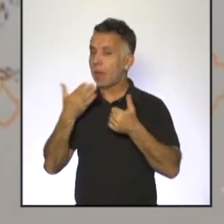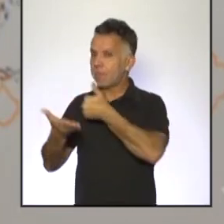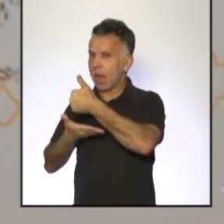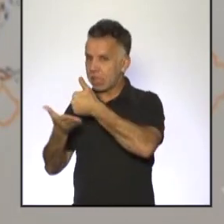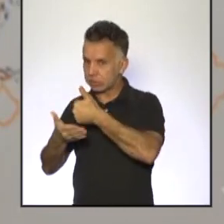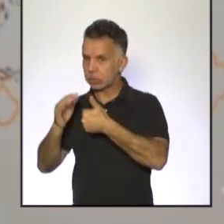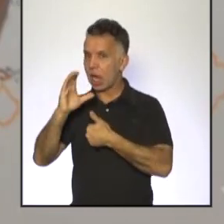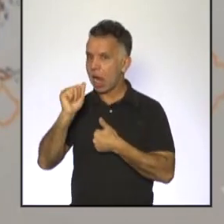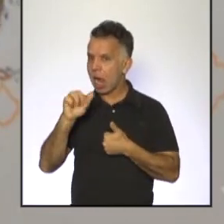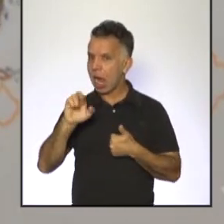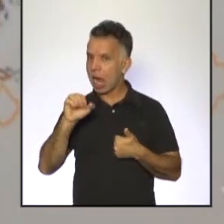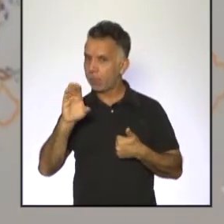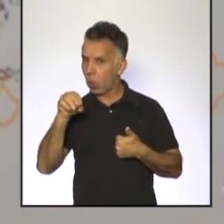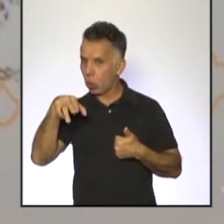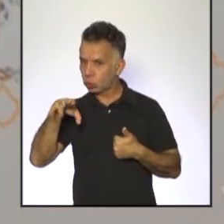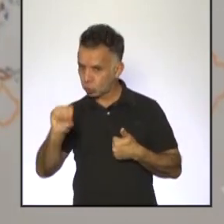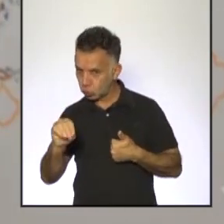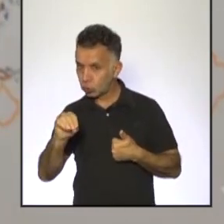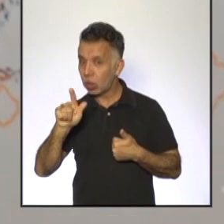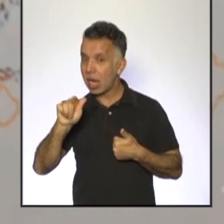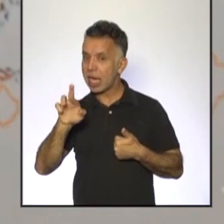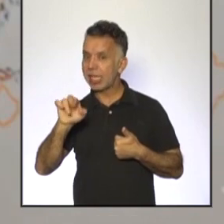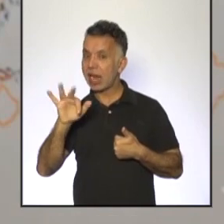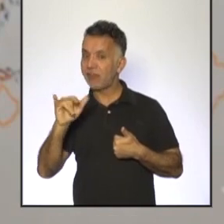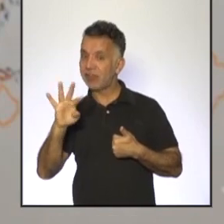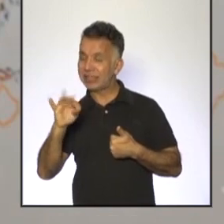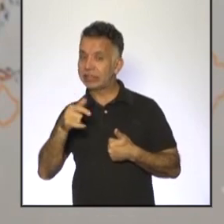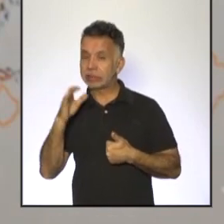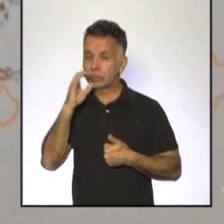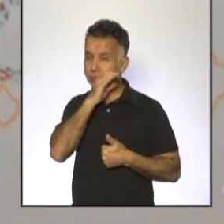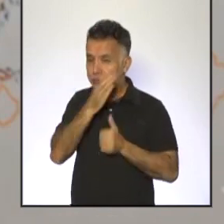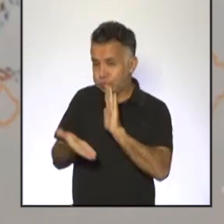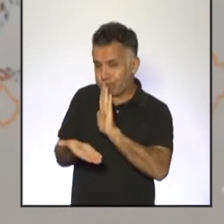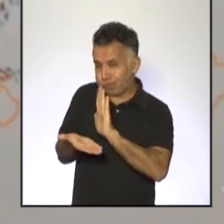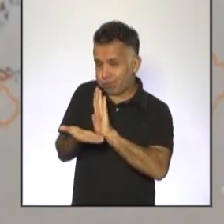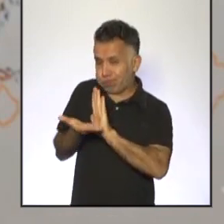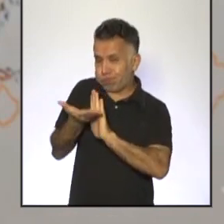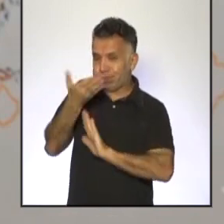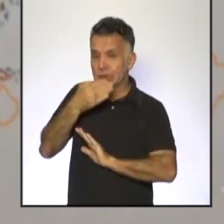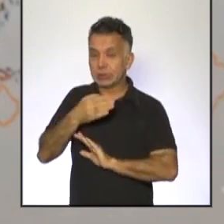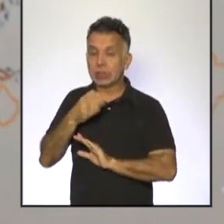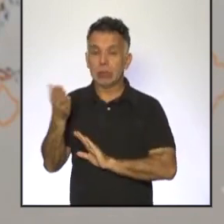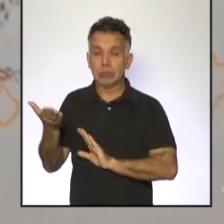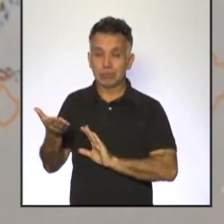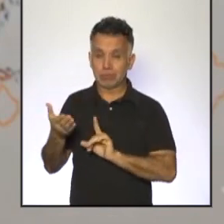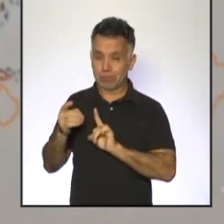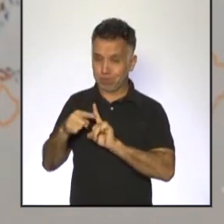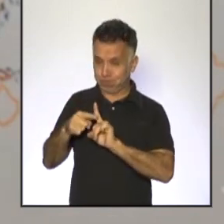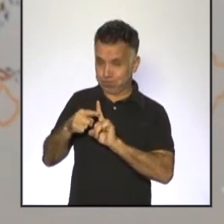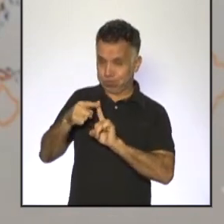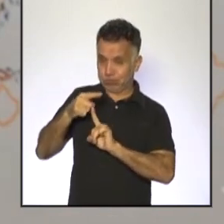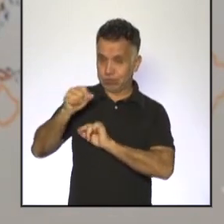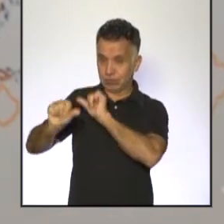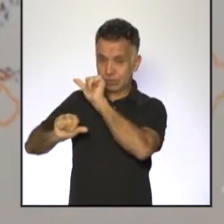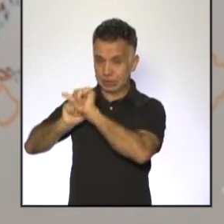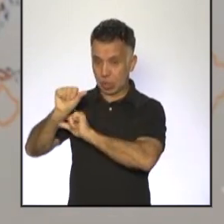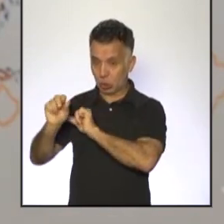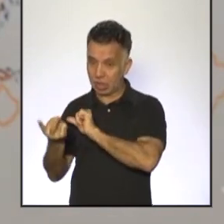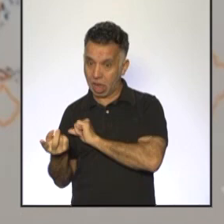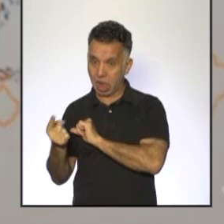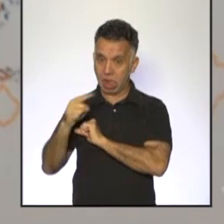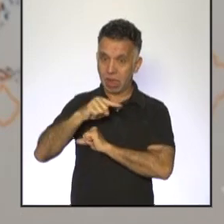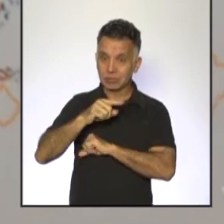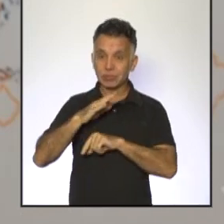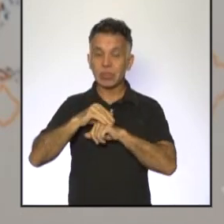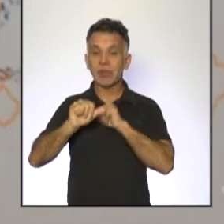de carbono, carbono grafite, a elevada pressão e temperatura, essas ligações químicas aqui serão totalmente alteradas e esse